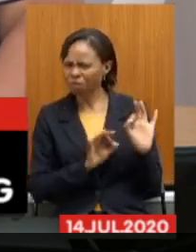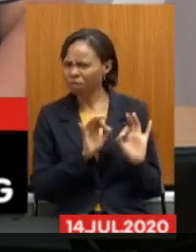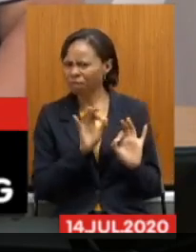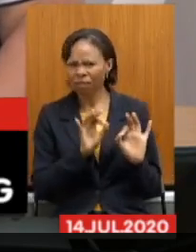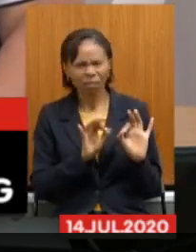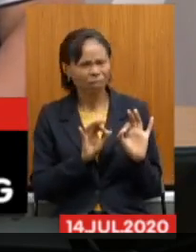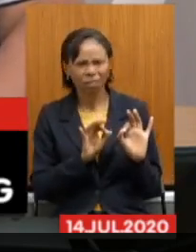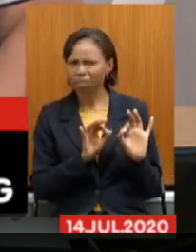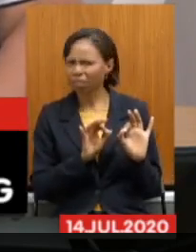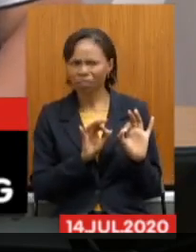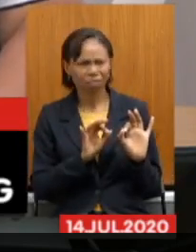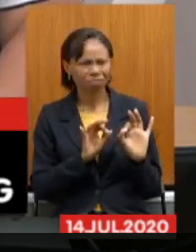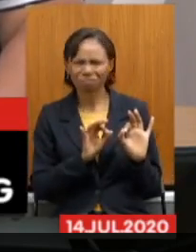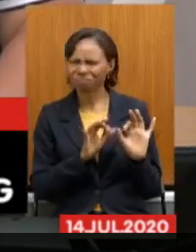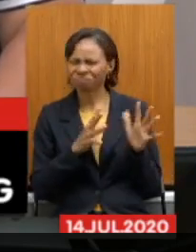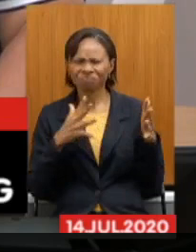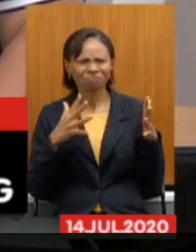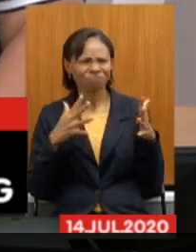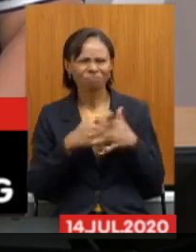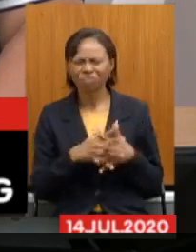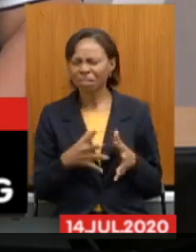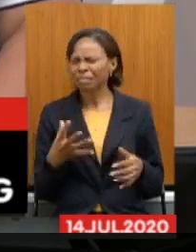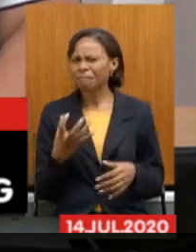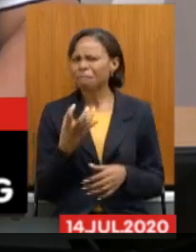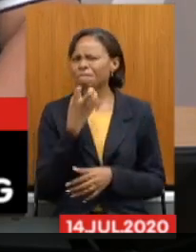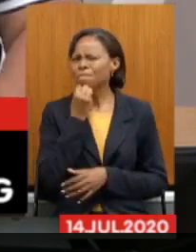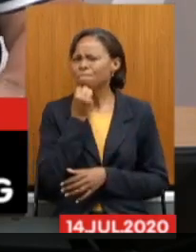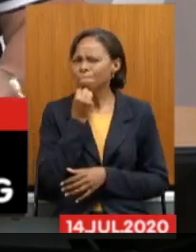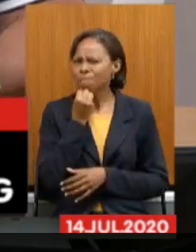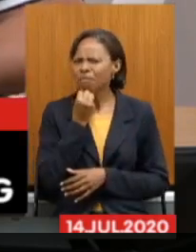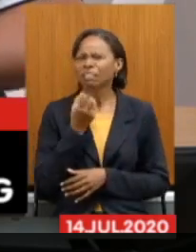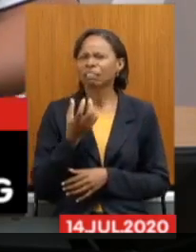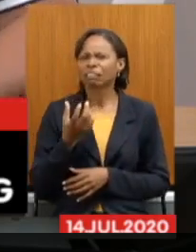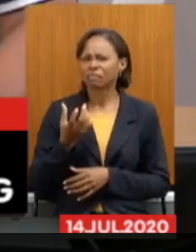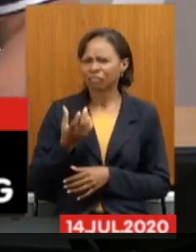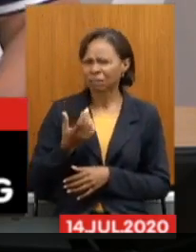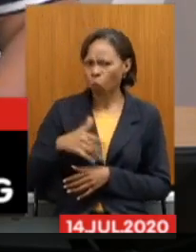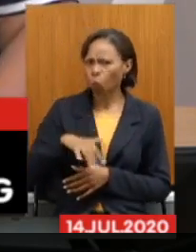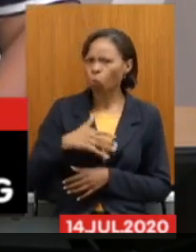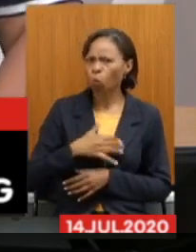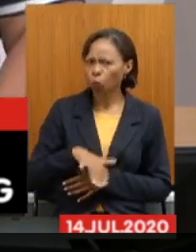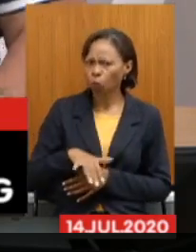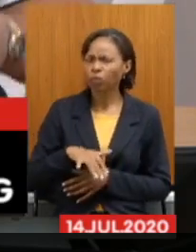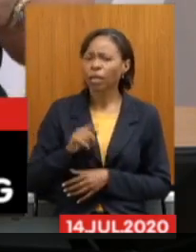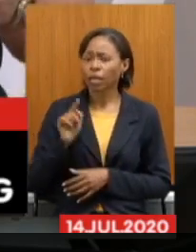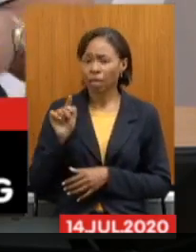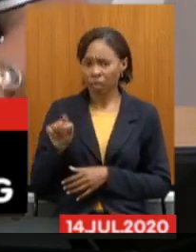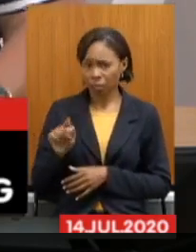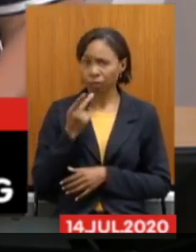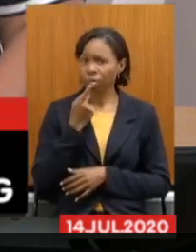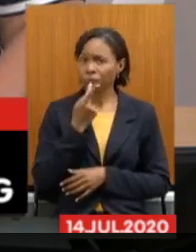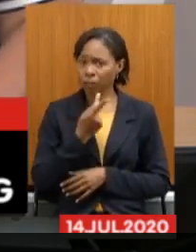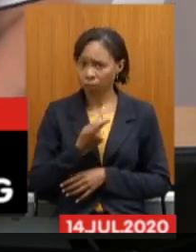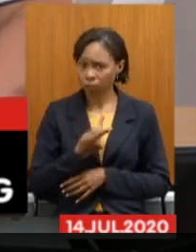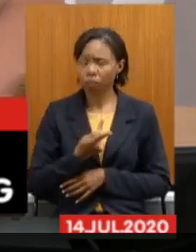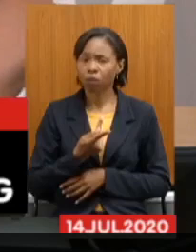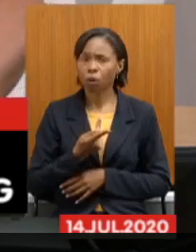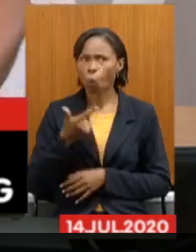ela vai representar um verdadeiro confisco. Não foi só ela que falou, todos os companheiros que aqui estão, o Valdir, que aqui